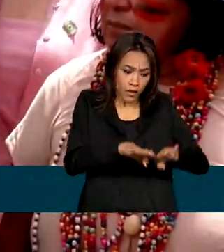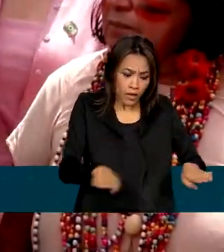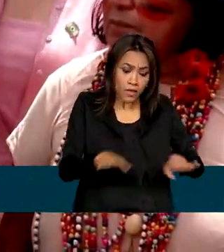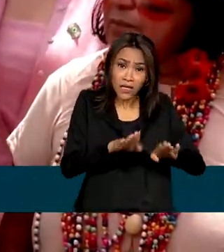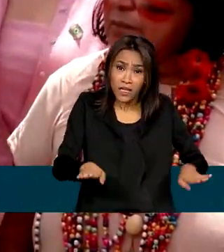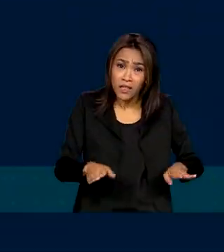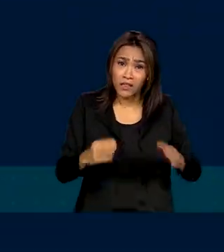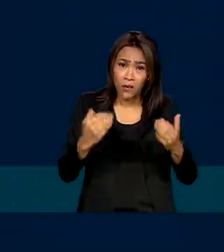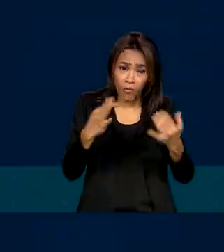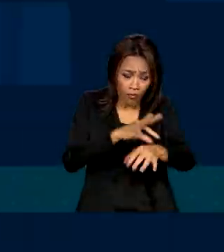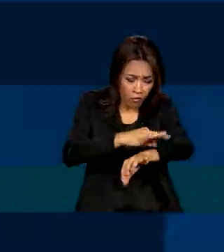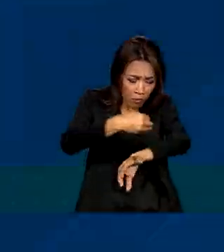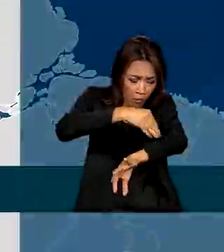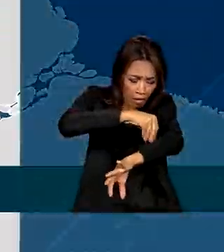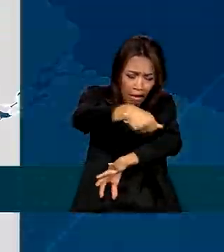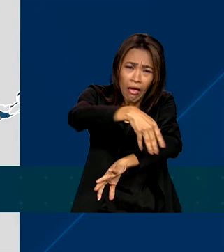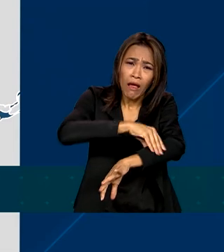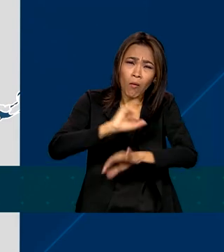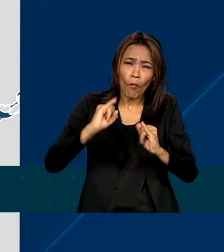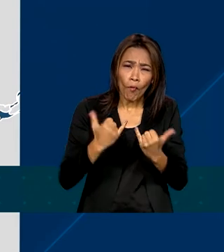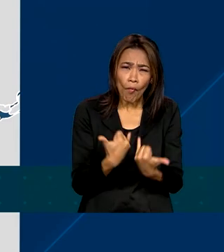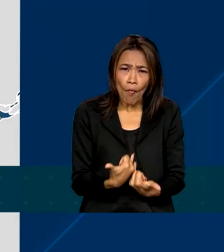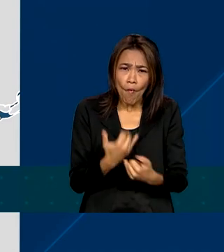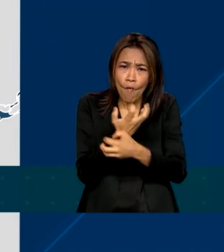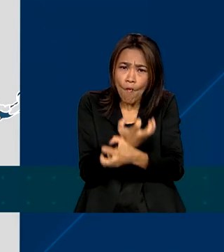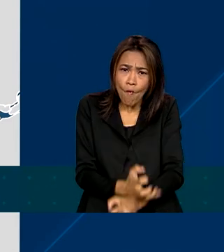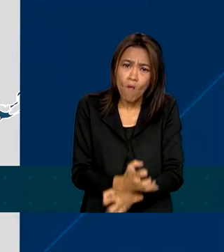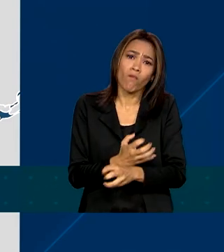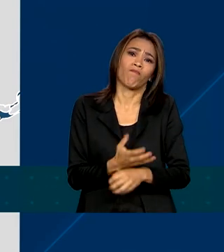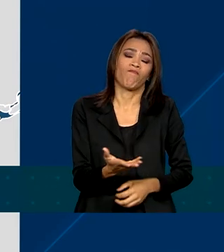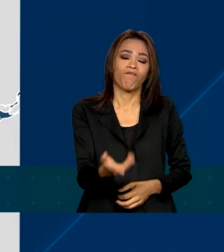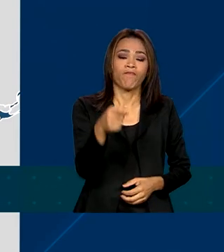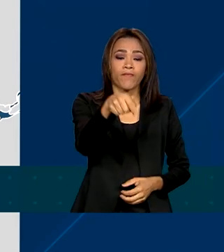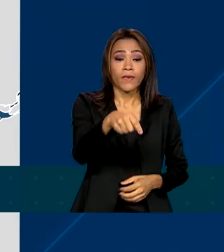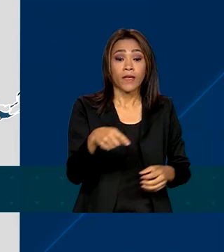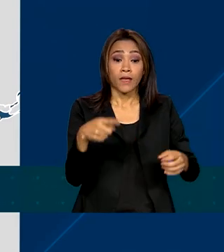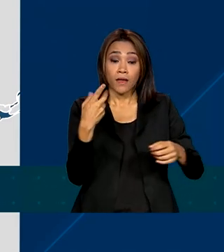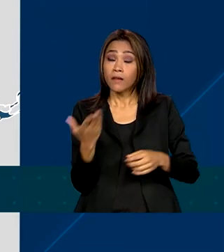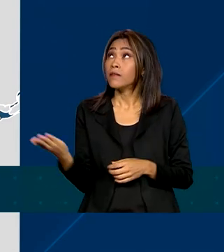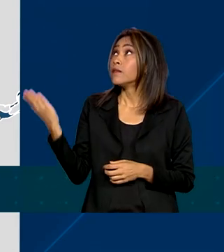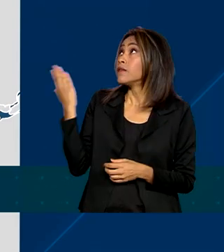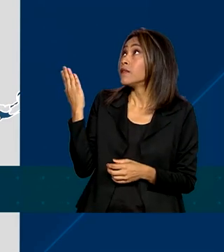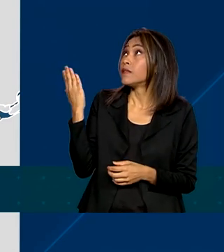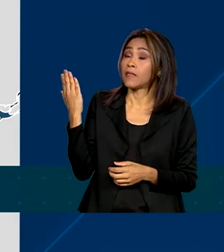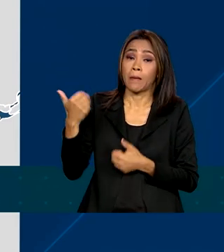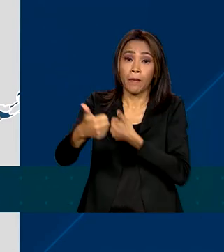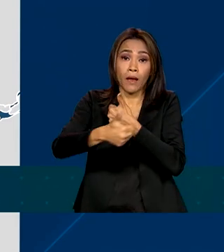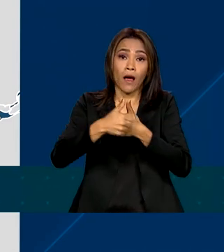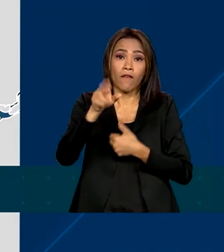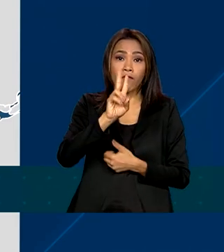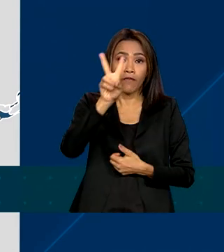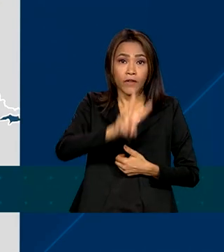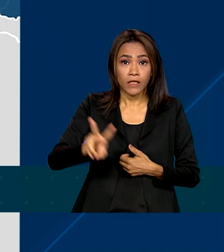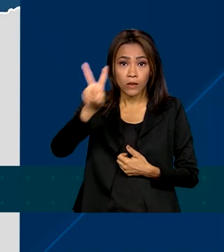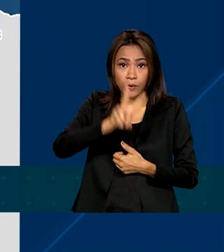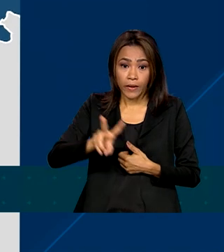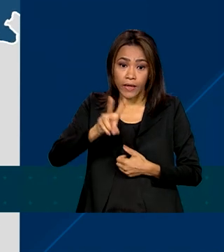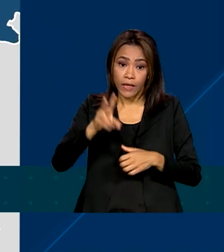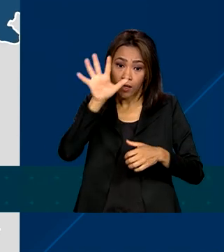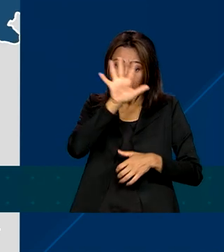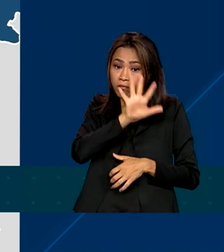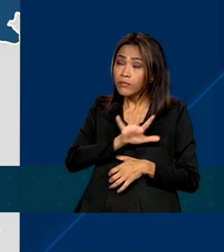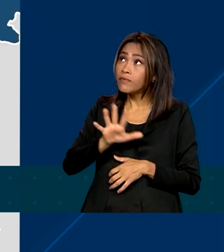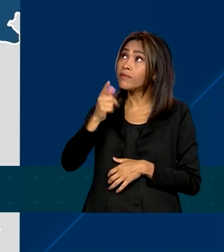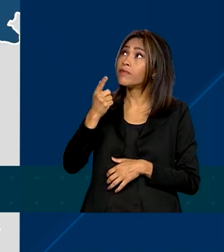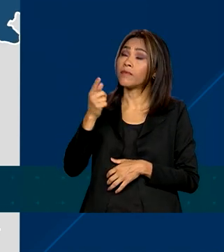e osso. Localizado na região leste de Roraima, na fronteira do Brasil com a Venezuela, o território Yanomami